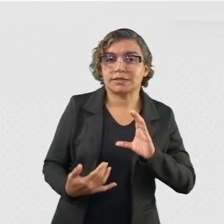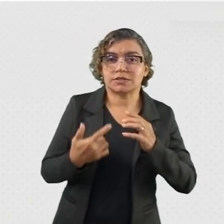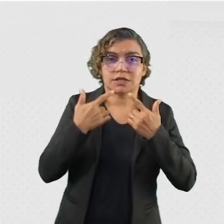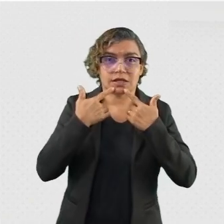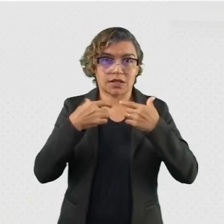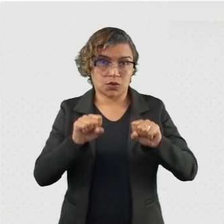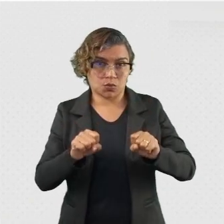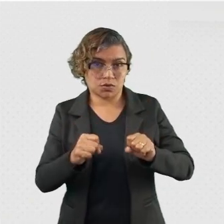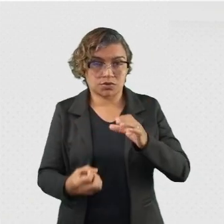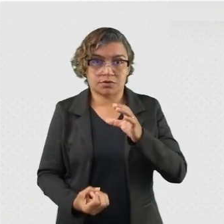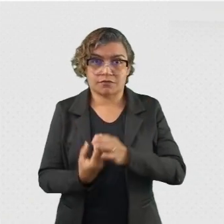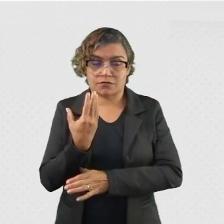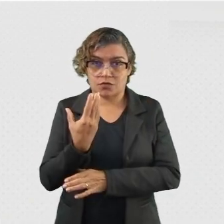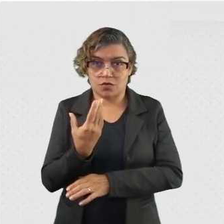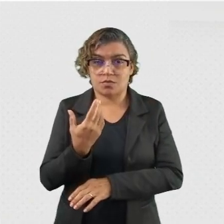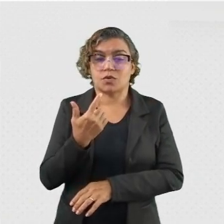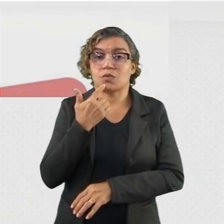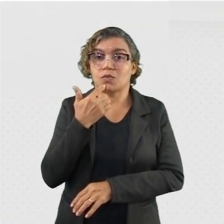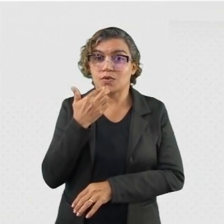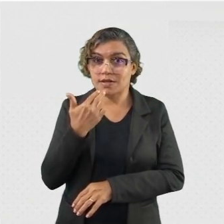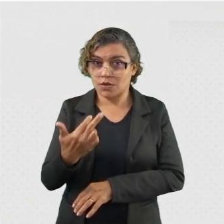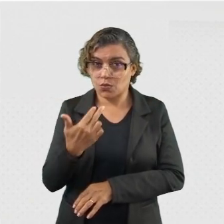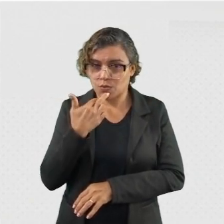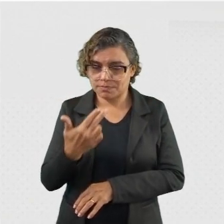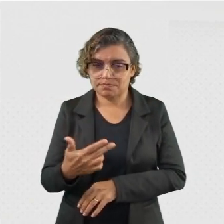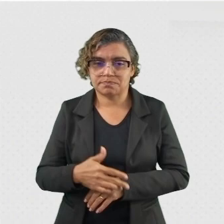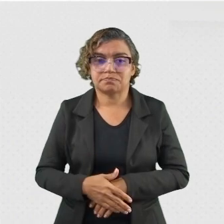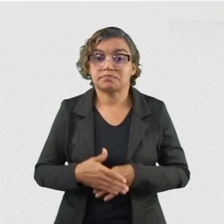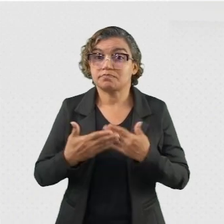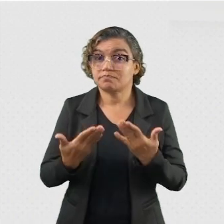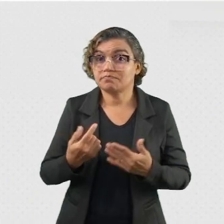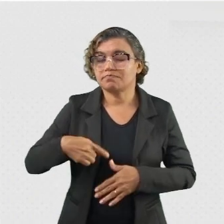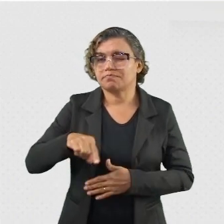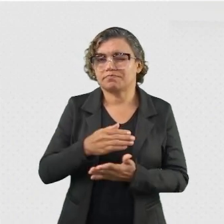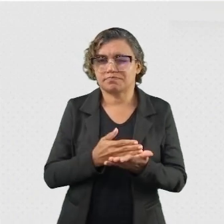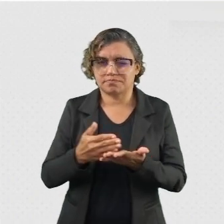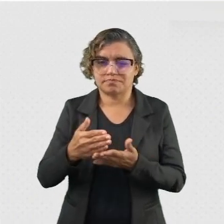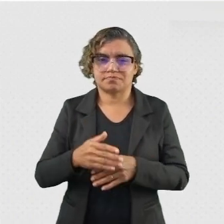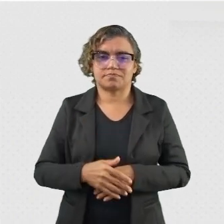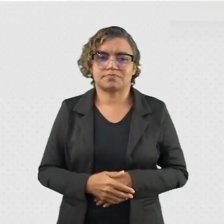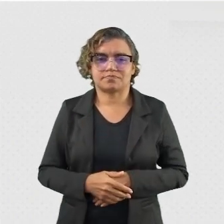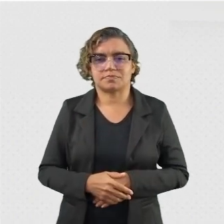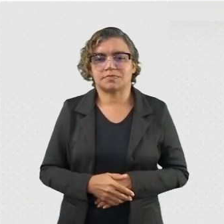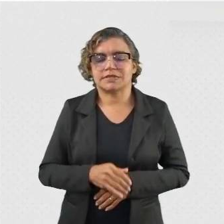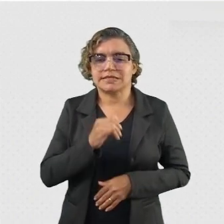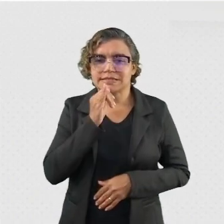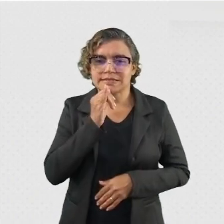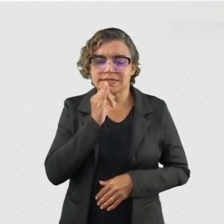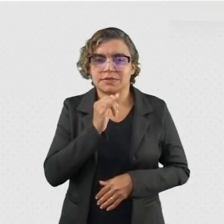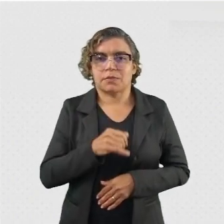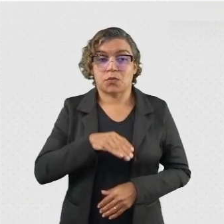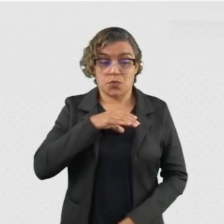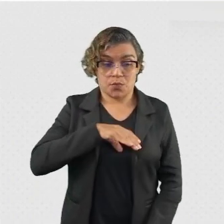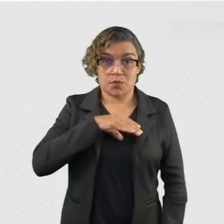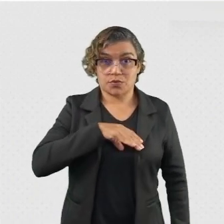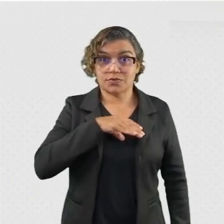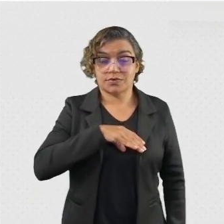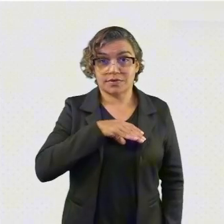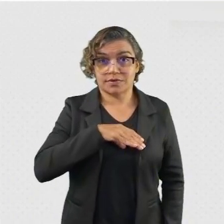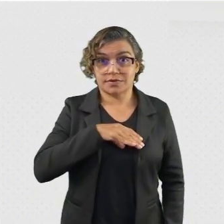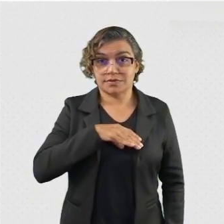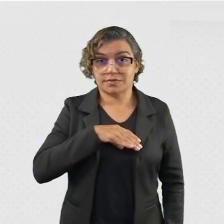esse idioma, tá bom? Então, para a gente iniciar, assim como o português,